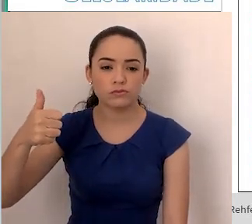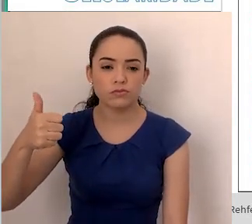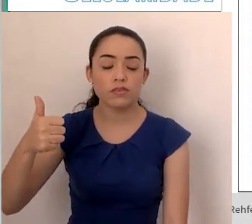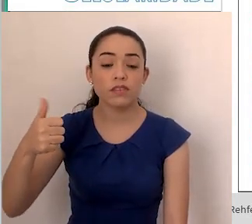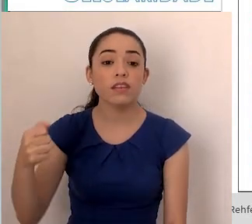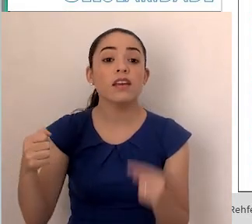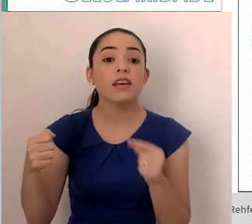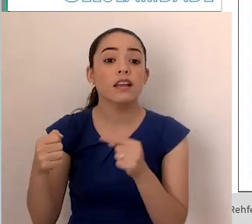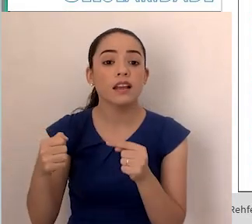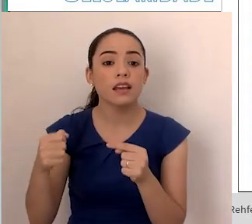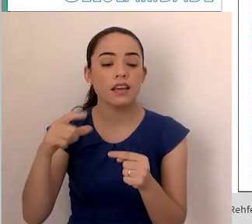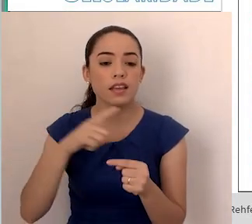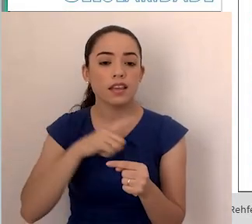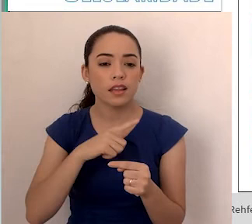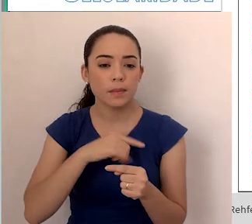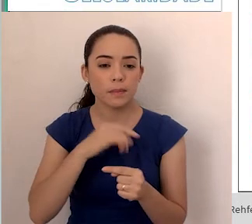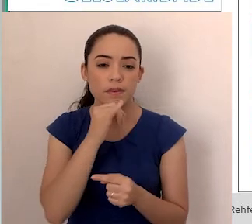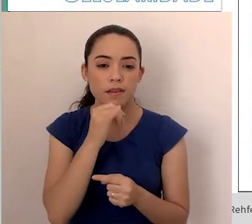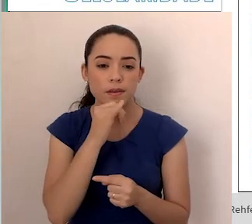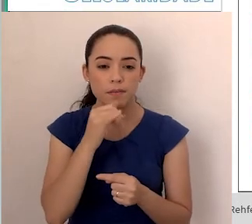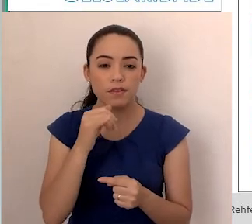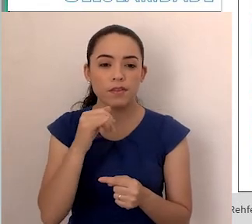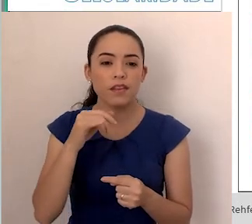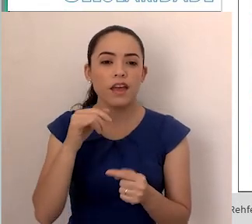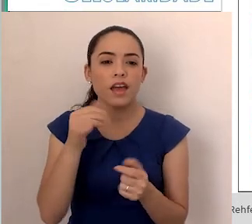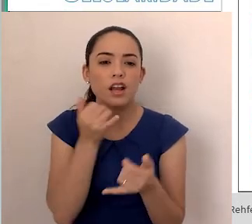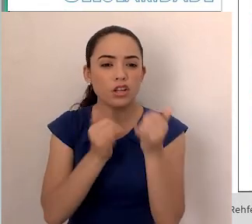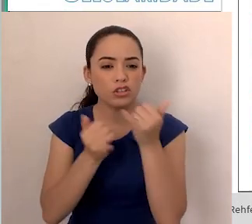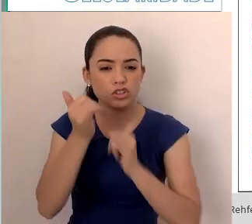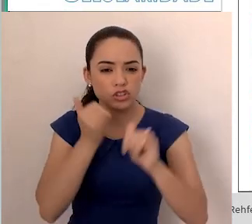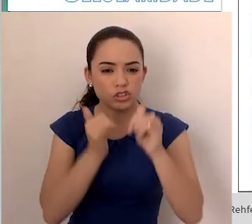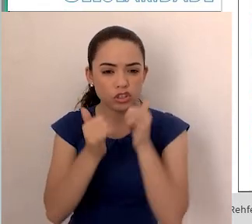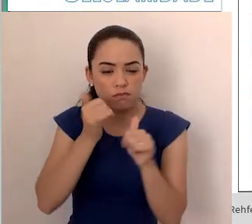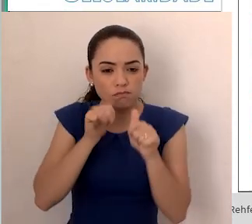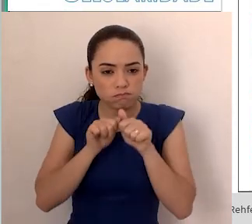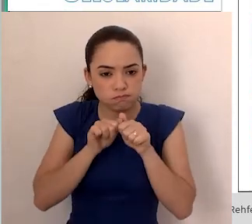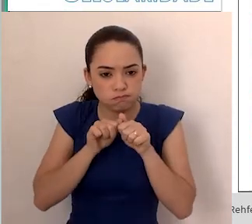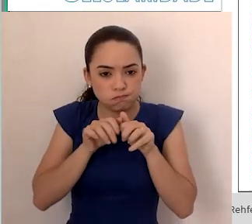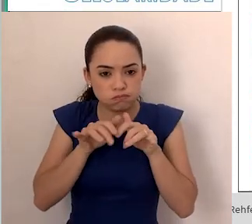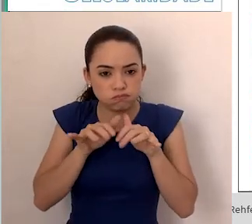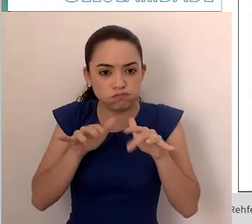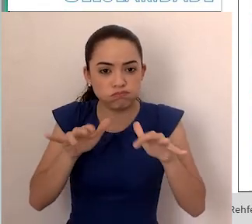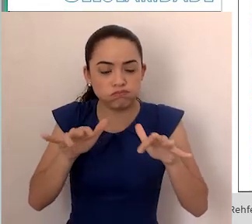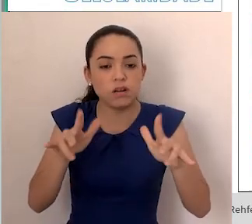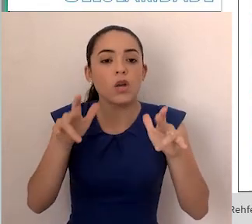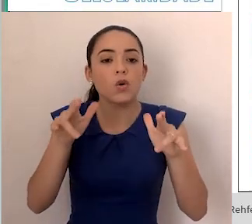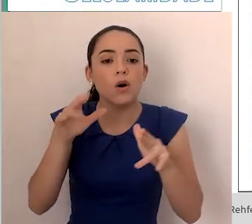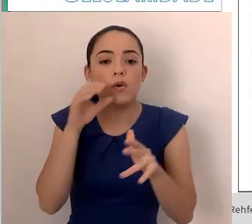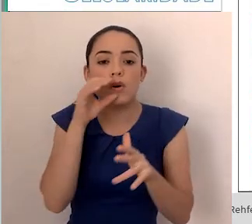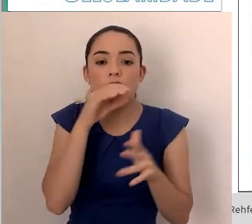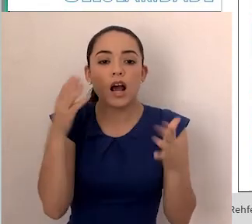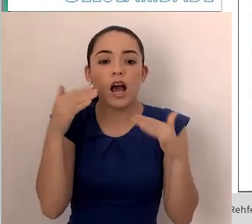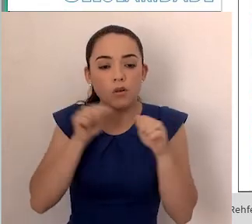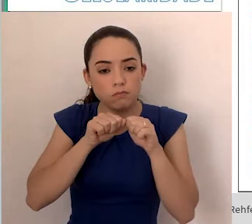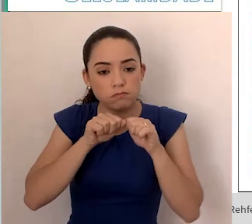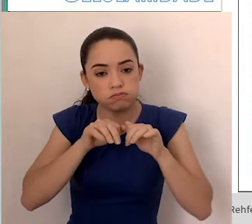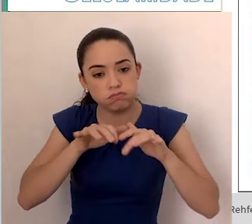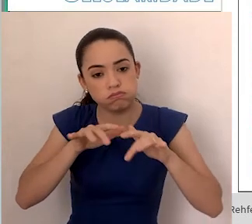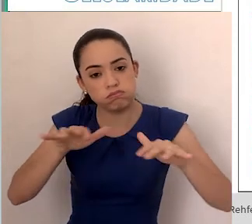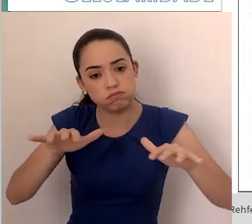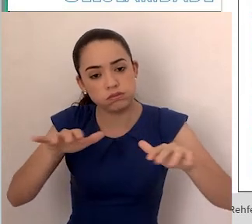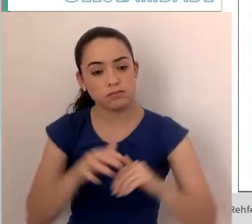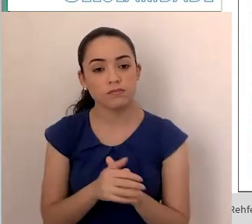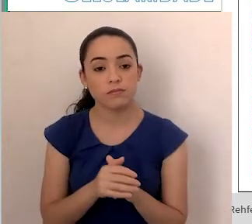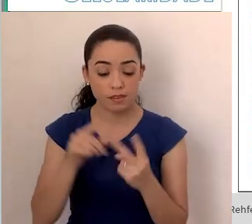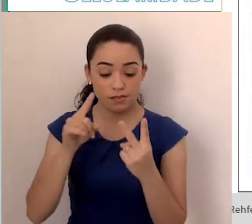ou UCP1, que através da fosforilação oxidativa, para a síntese de ATP, dissipa energia como